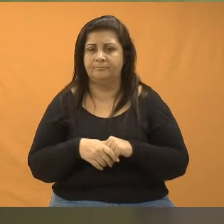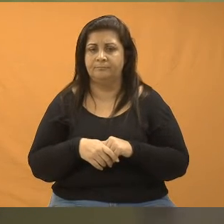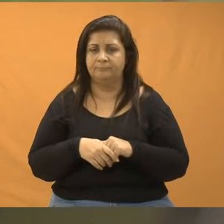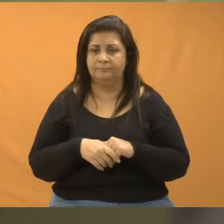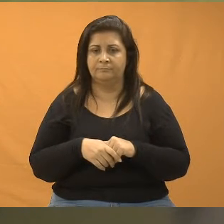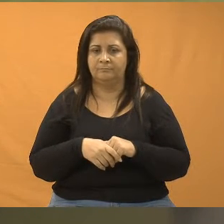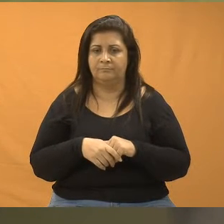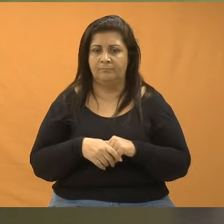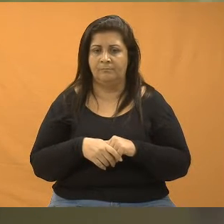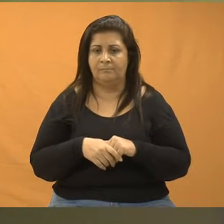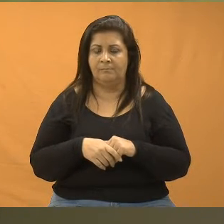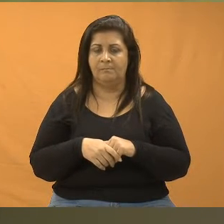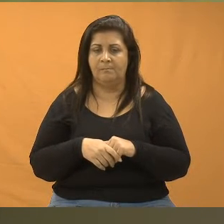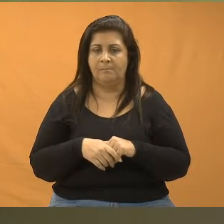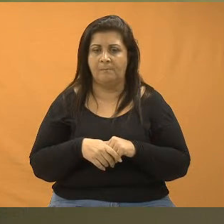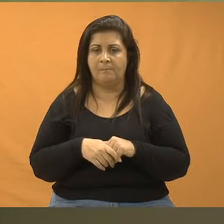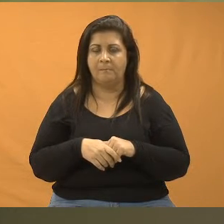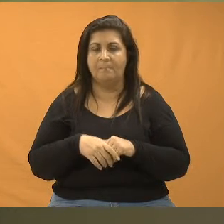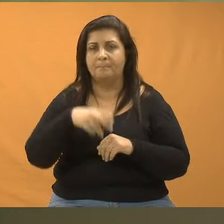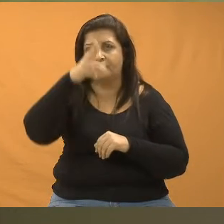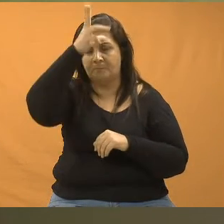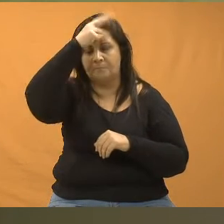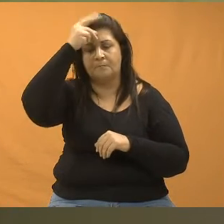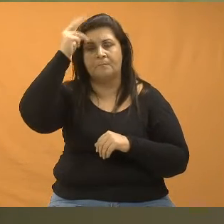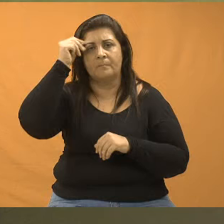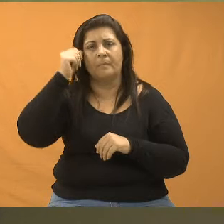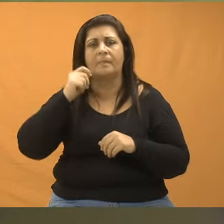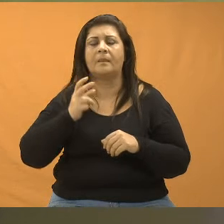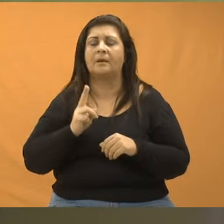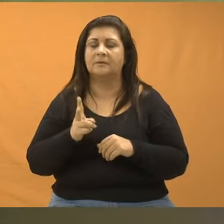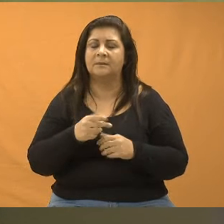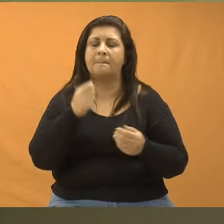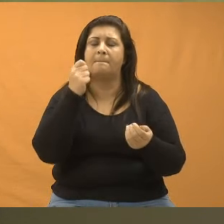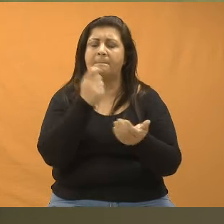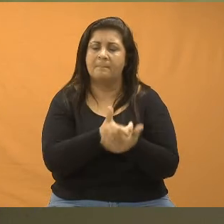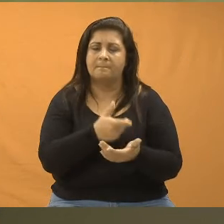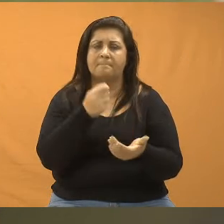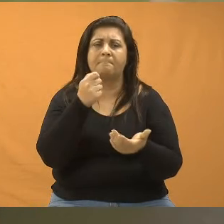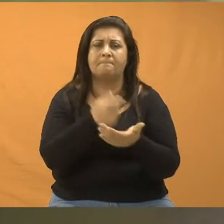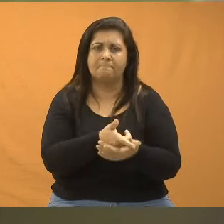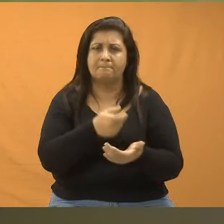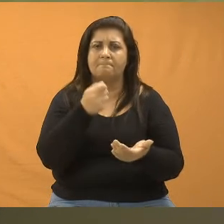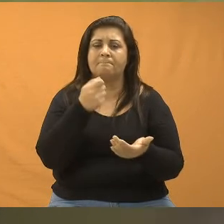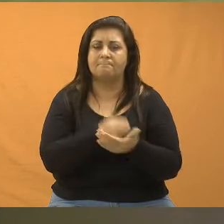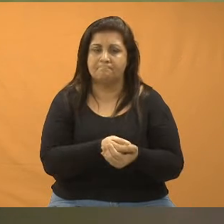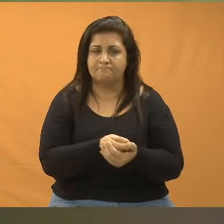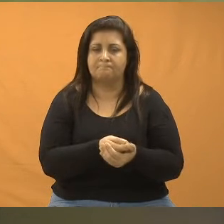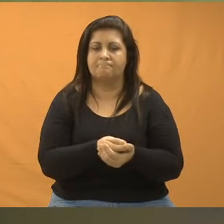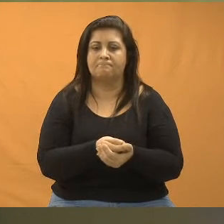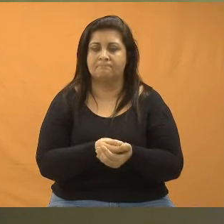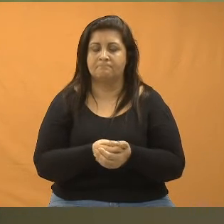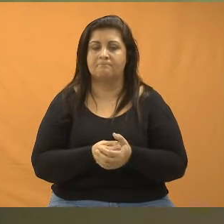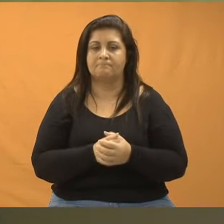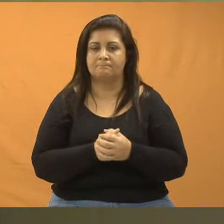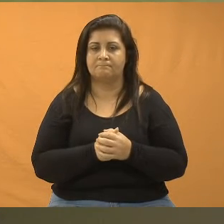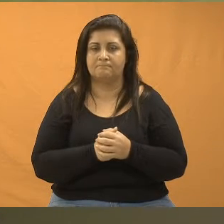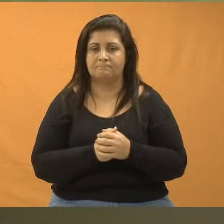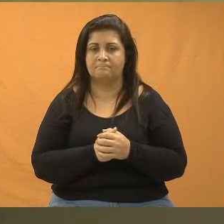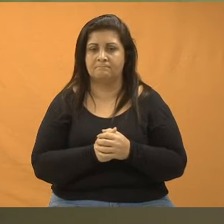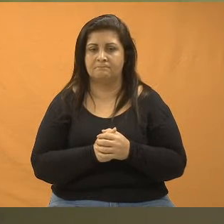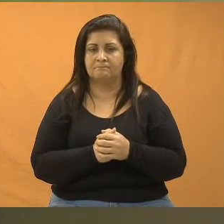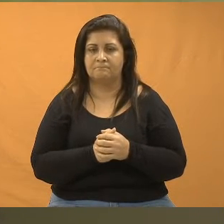comparado ao valor, mas a prefeitura tem feito aportes pontuais, em muitos casos, que acaba dando elas por elas.